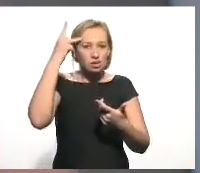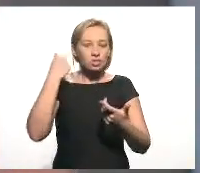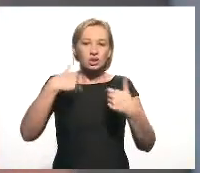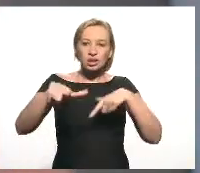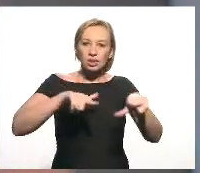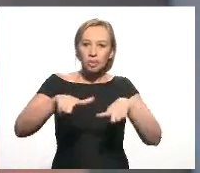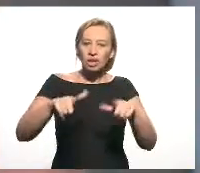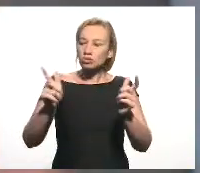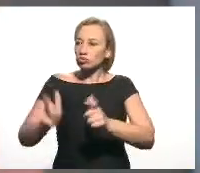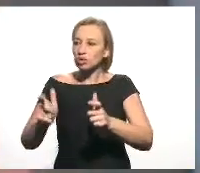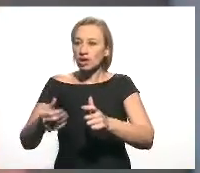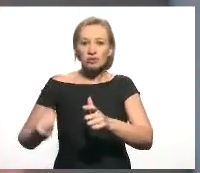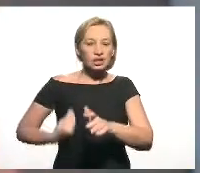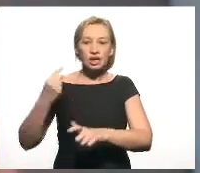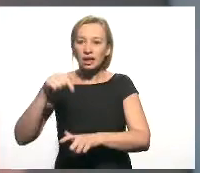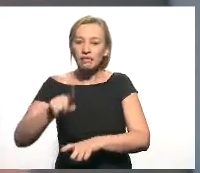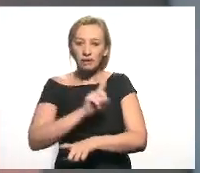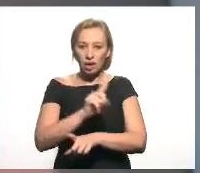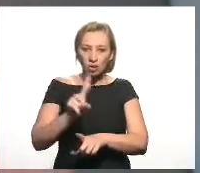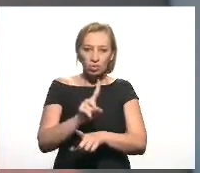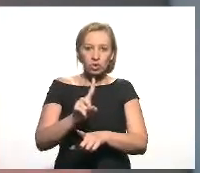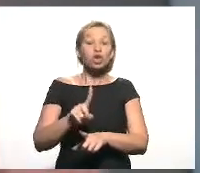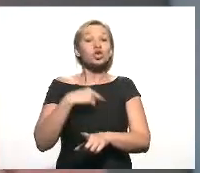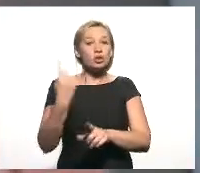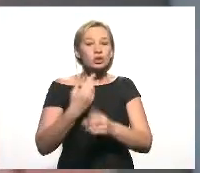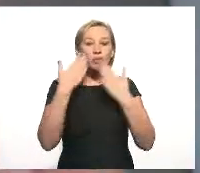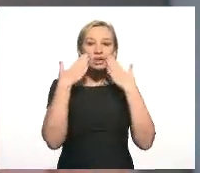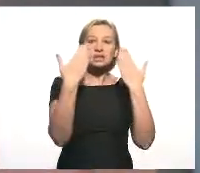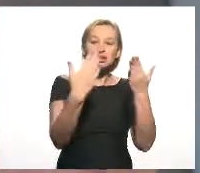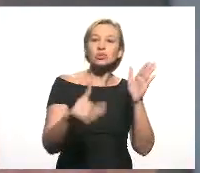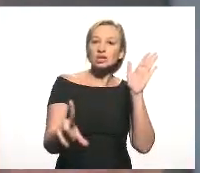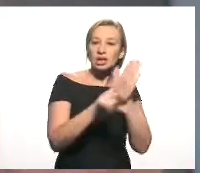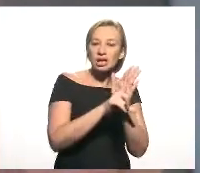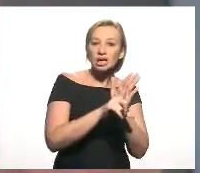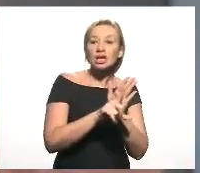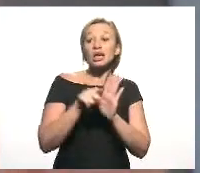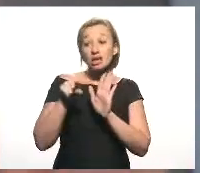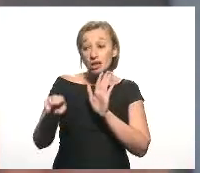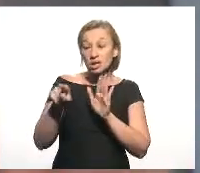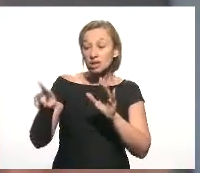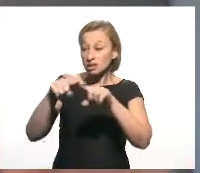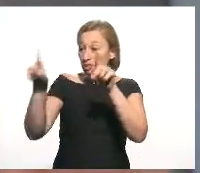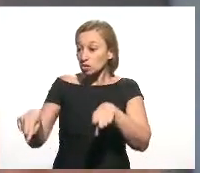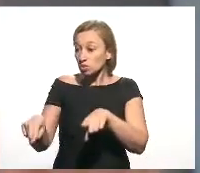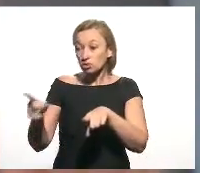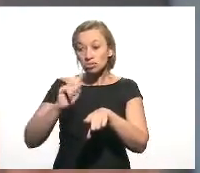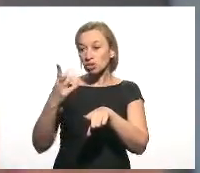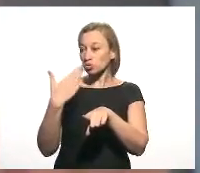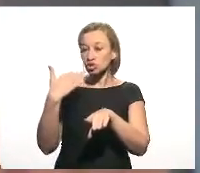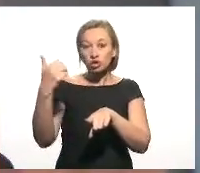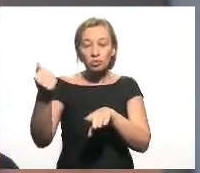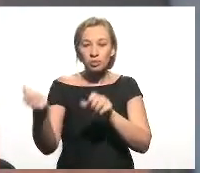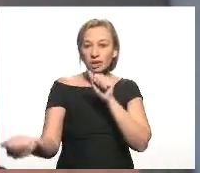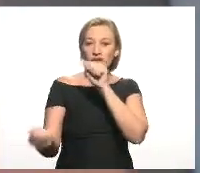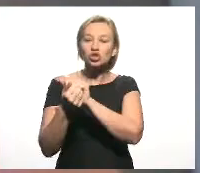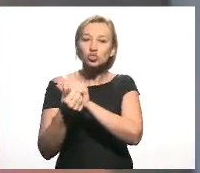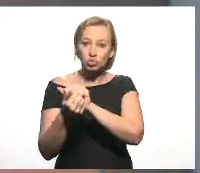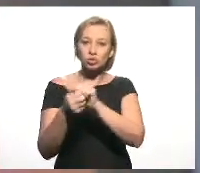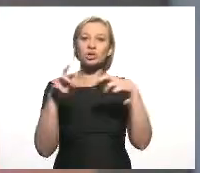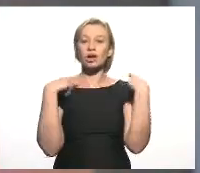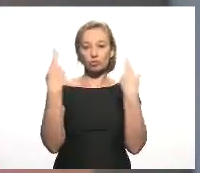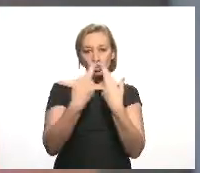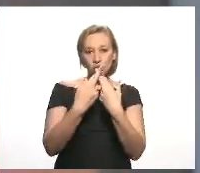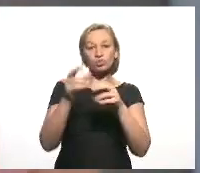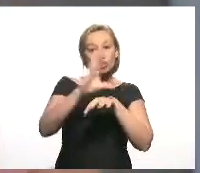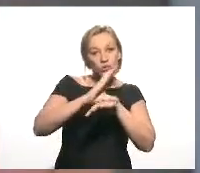essa lei, ela está em vigor e esses servidores ainda não foram oficialmente nomeados para participarem plenamente do